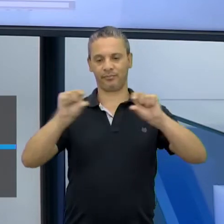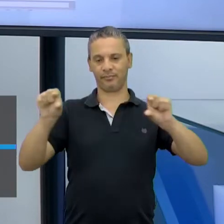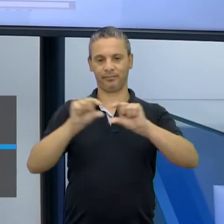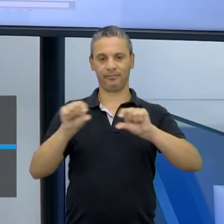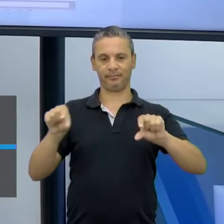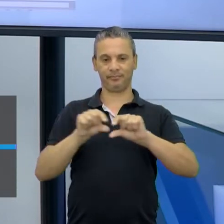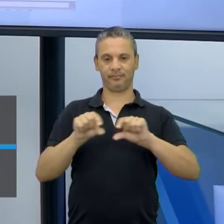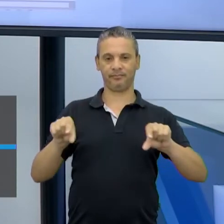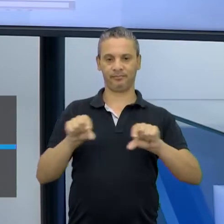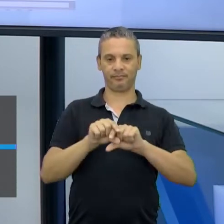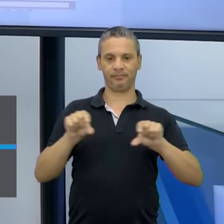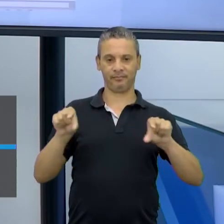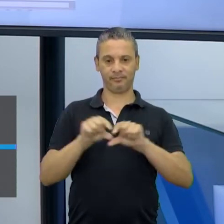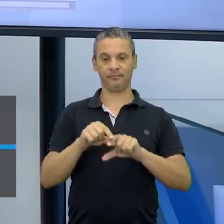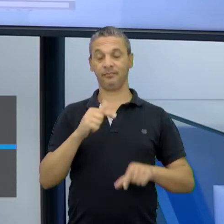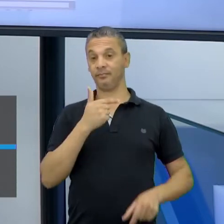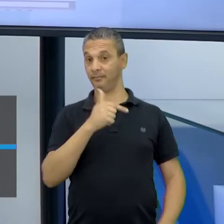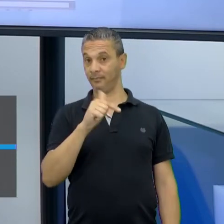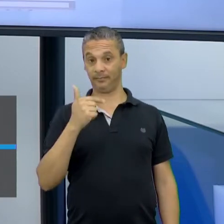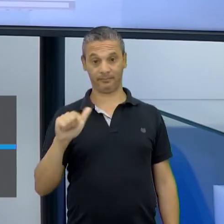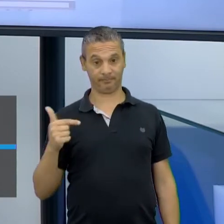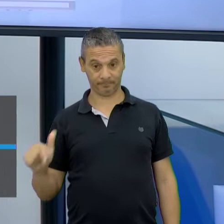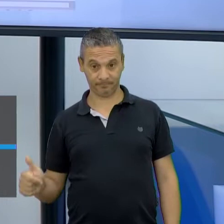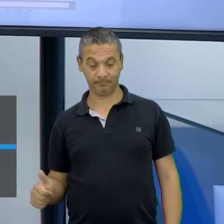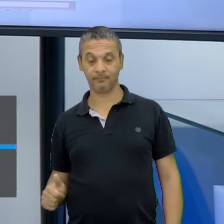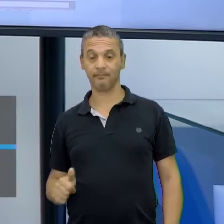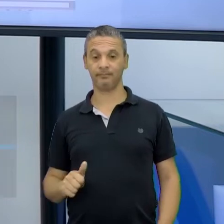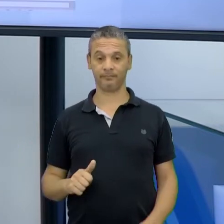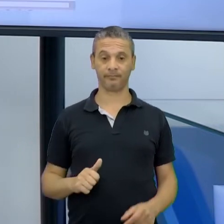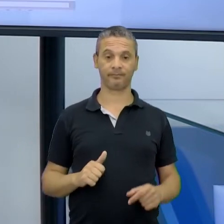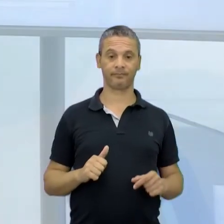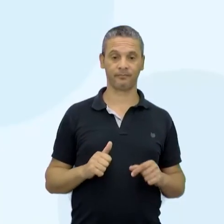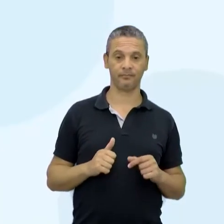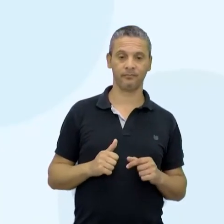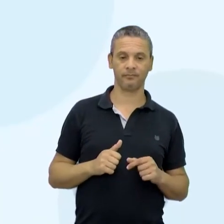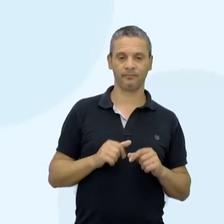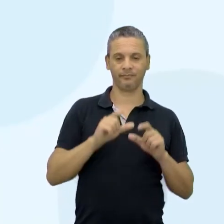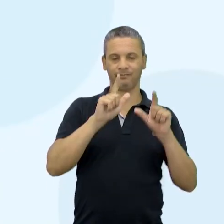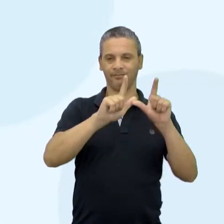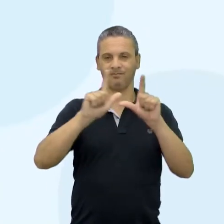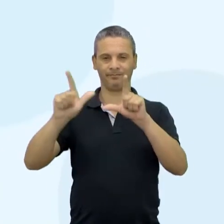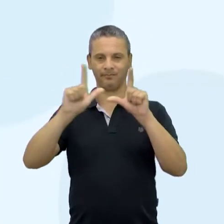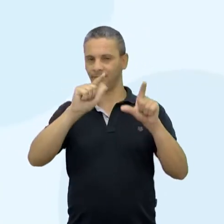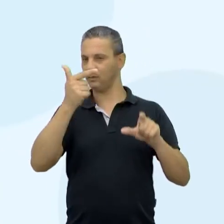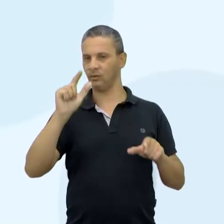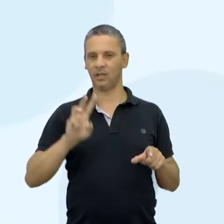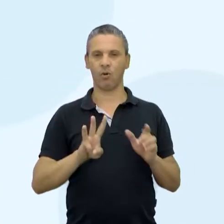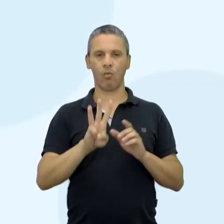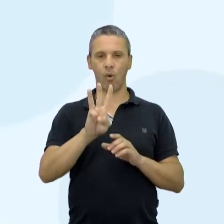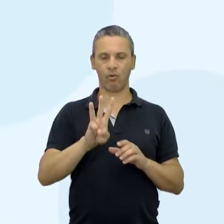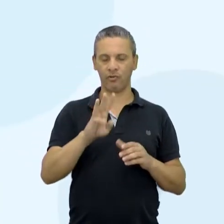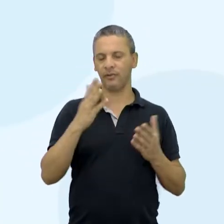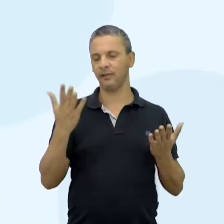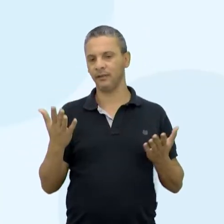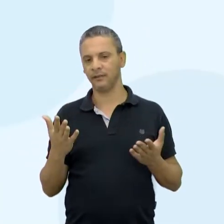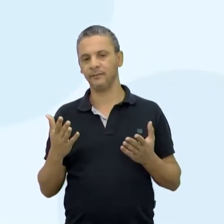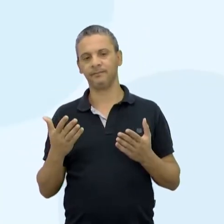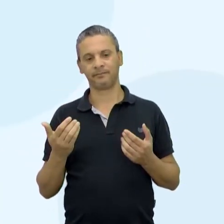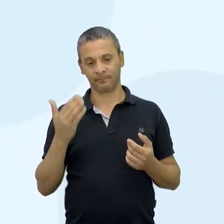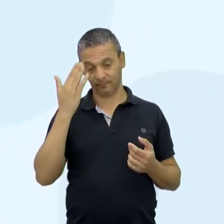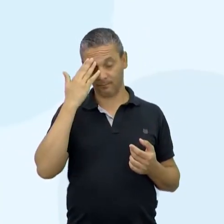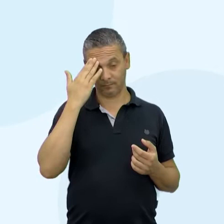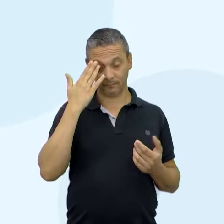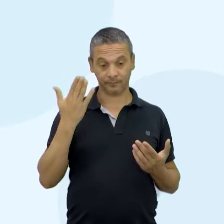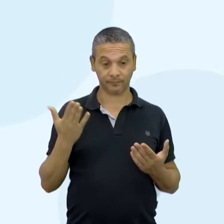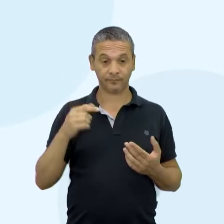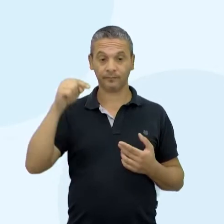sem linhas e sem esses quadradinhos, vamos dizer assim. Ele é uma sulfite.